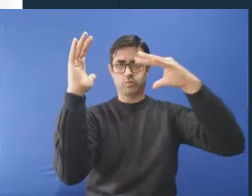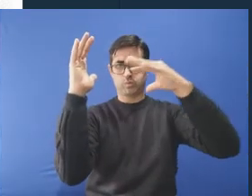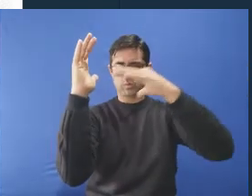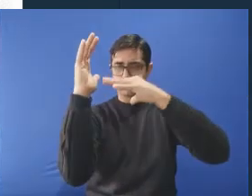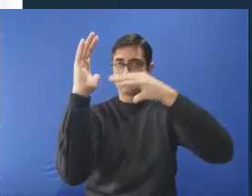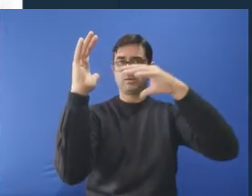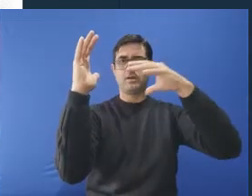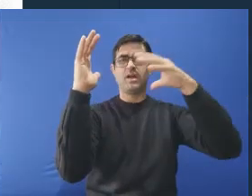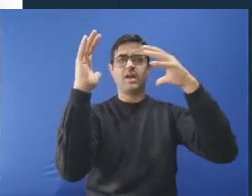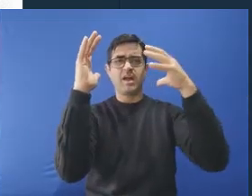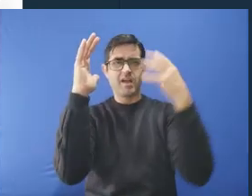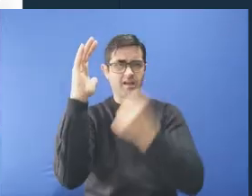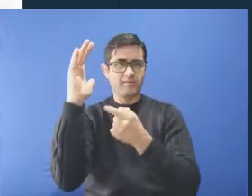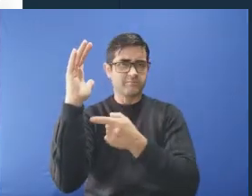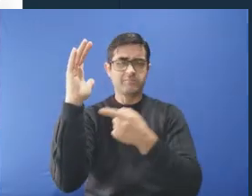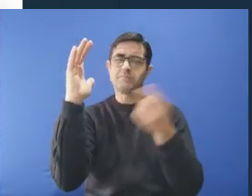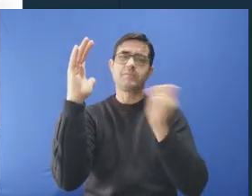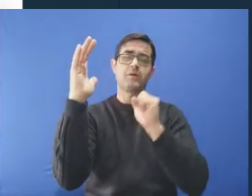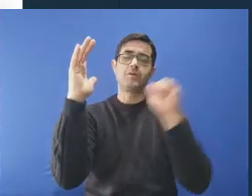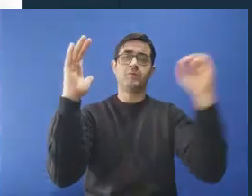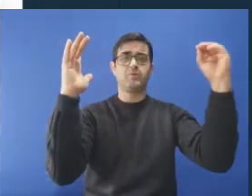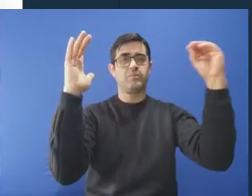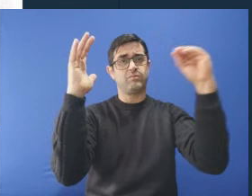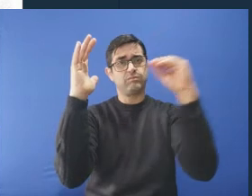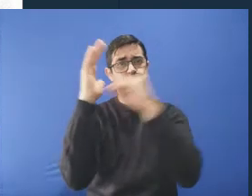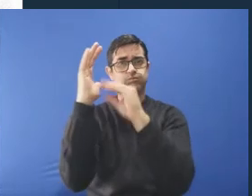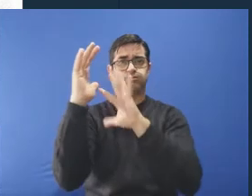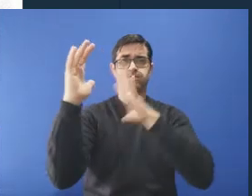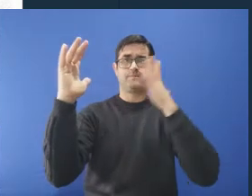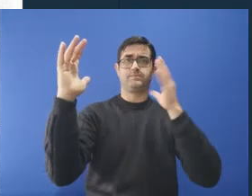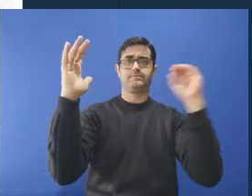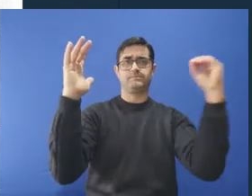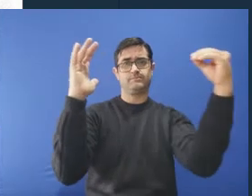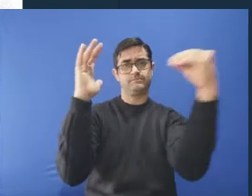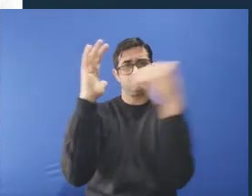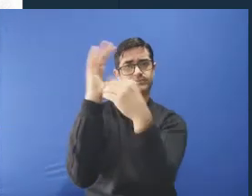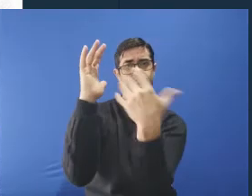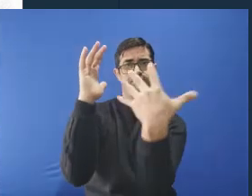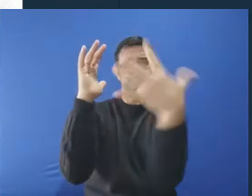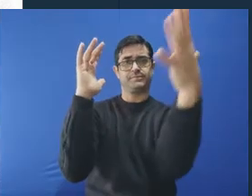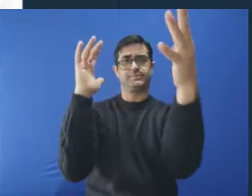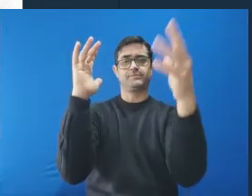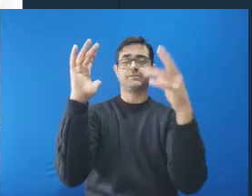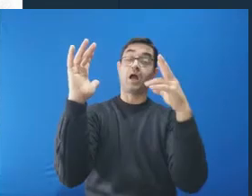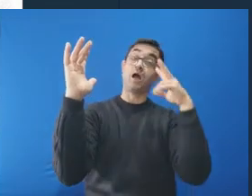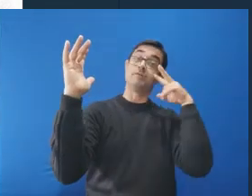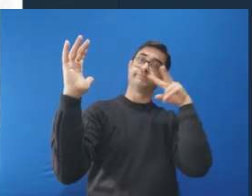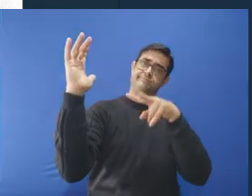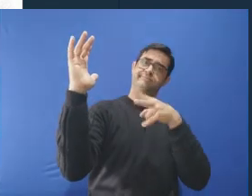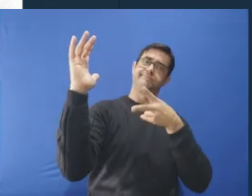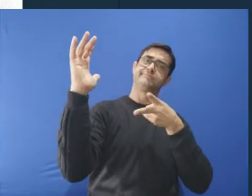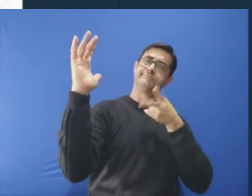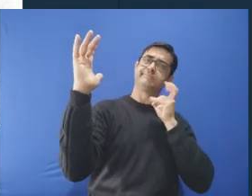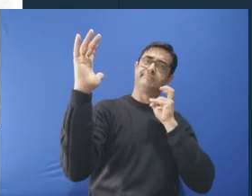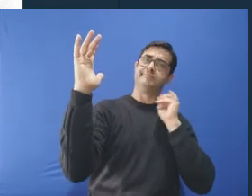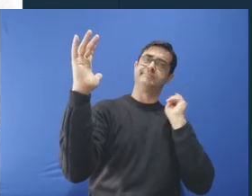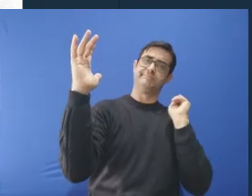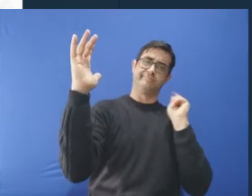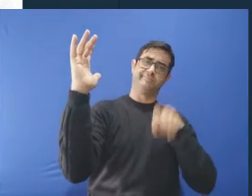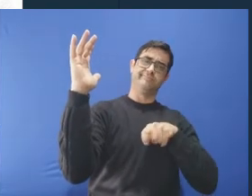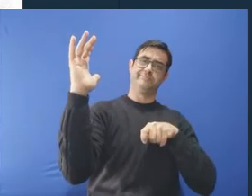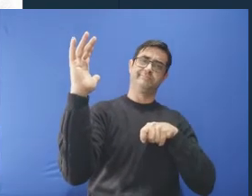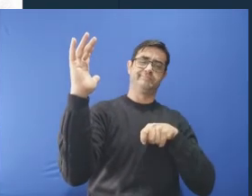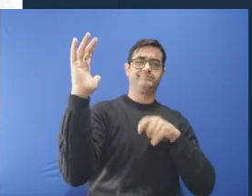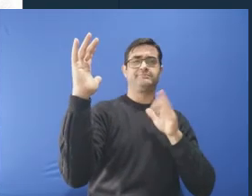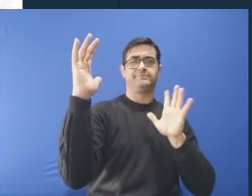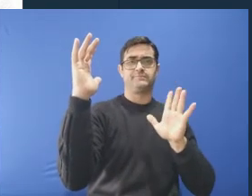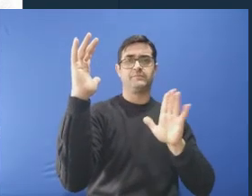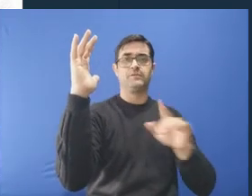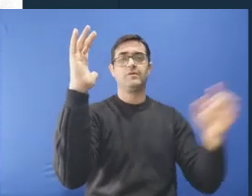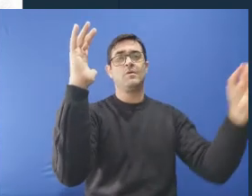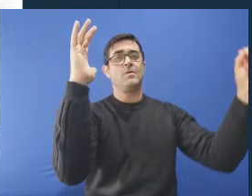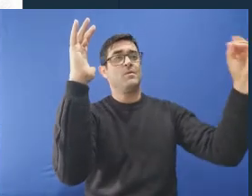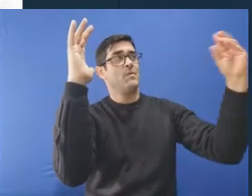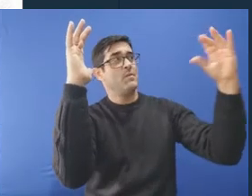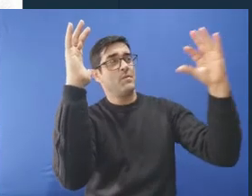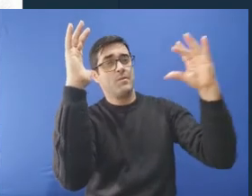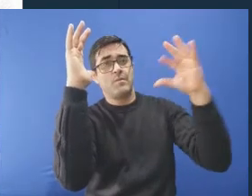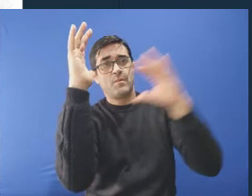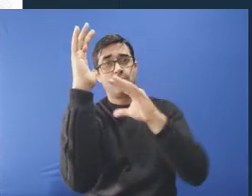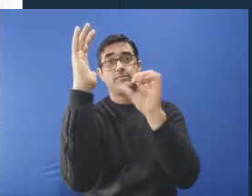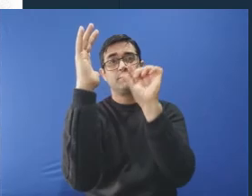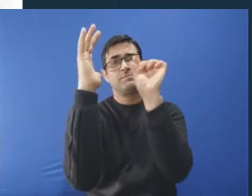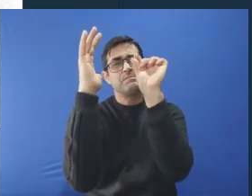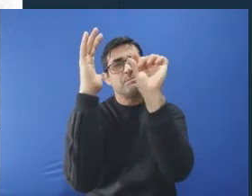esse objeto ou esse organismo. Bom, uma pequena parte dessa luz toda que incide sobre ele é realmente